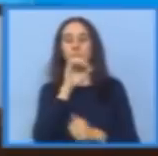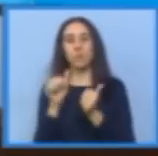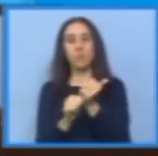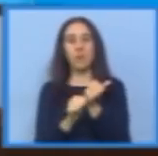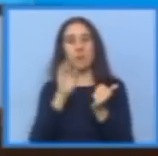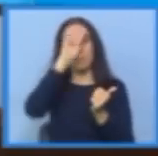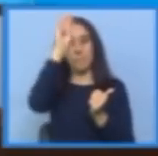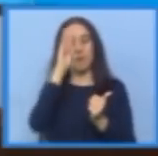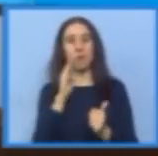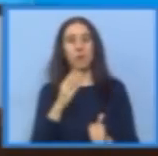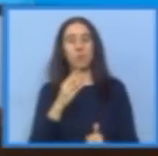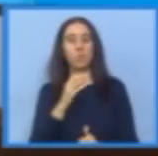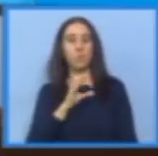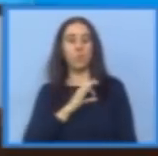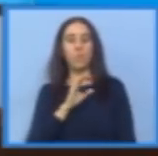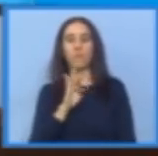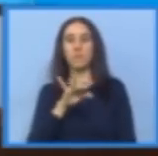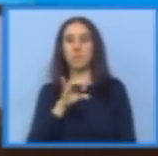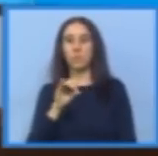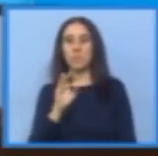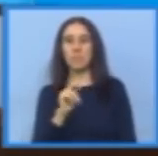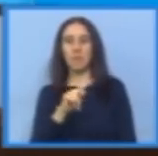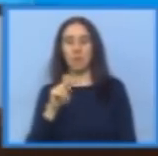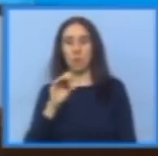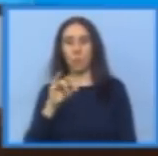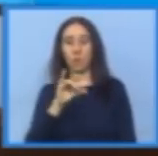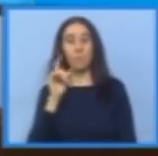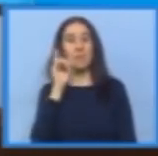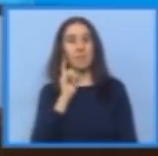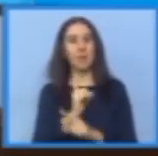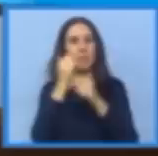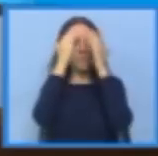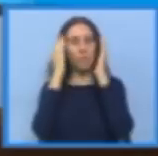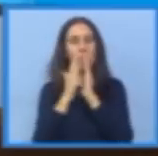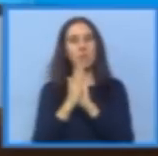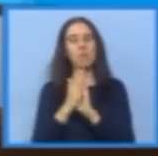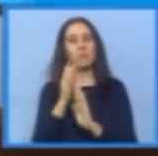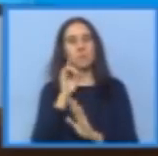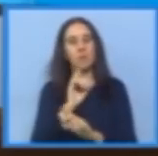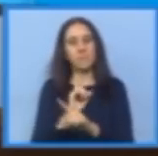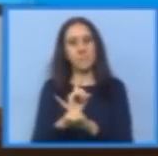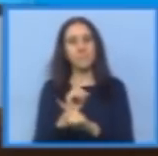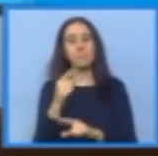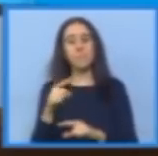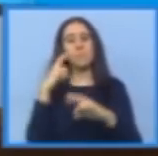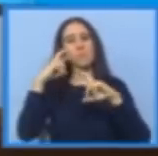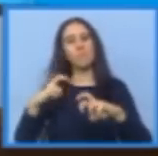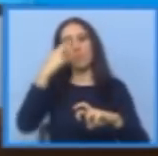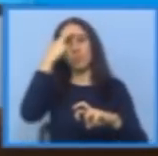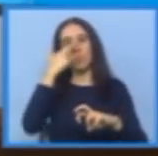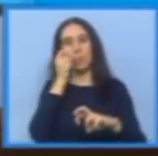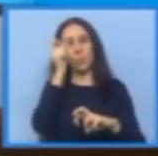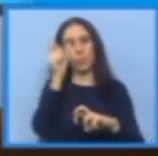Braga, Dom Francisco Serra Coelho, porque se assinala nesse dia o Dia da Imaculada Conceição e ele tem investigação histórica sobre o assunto e